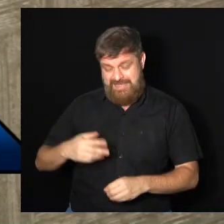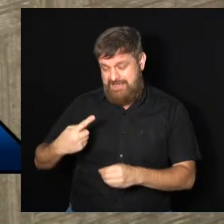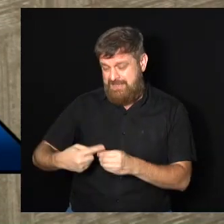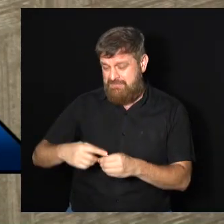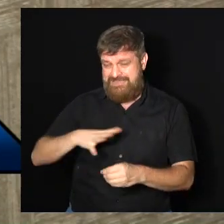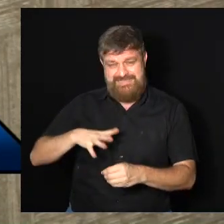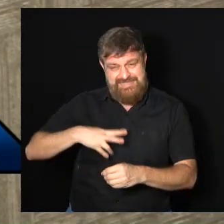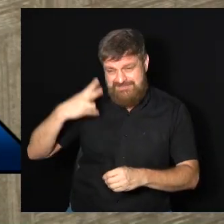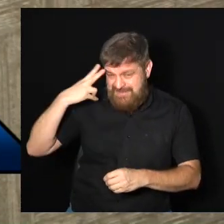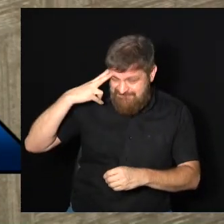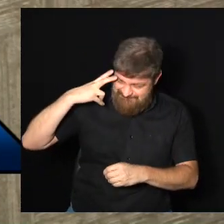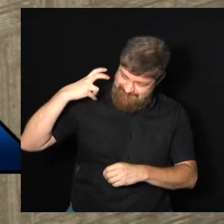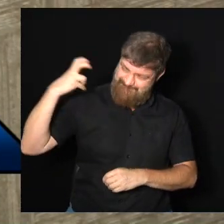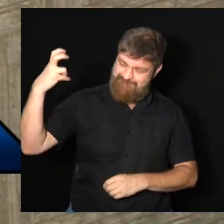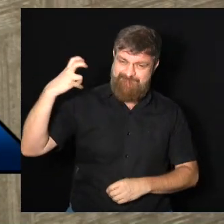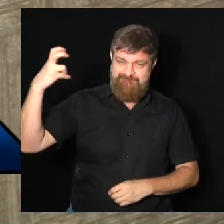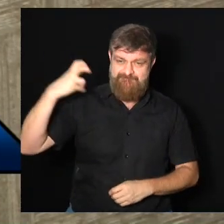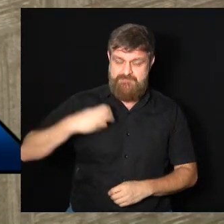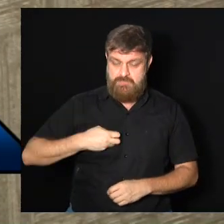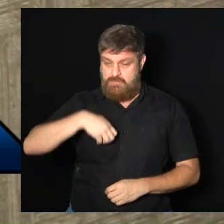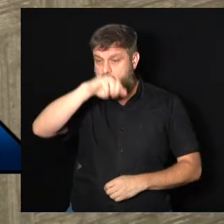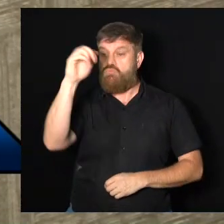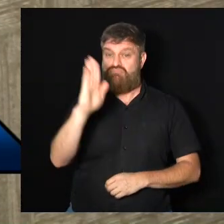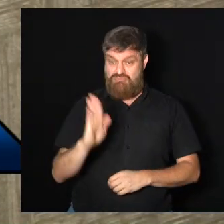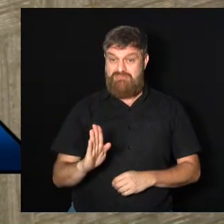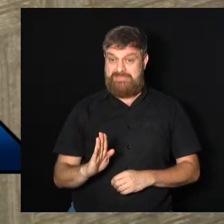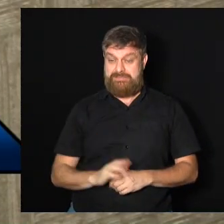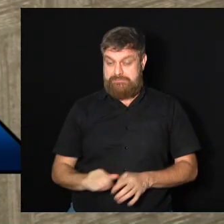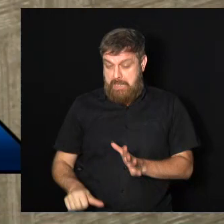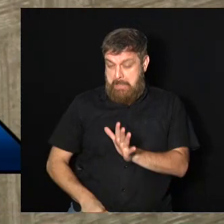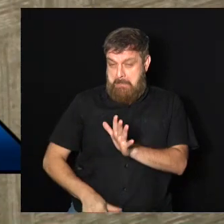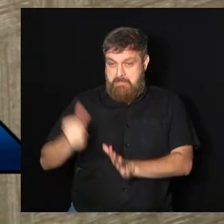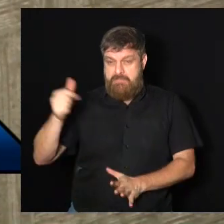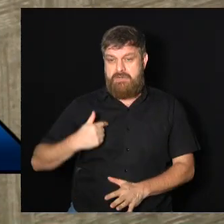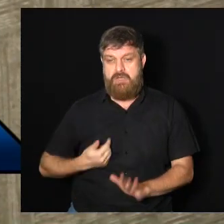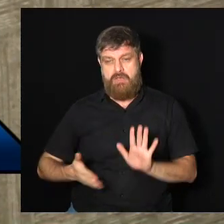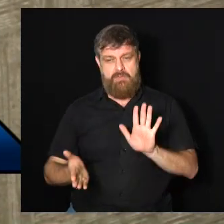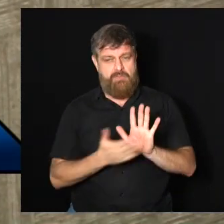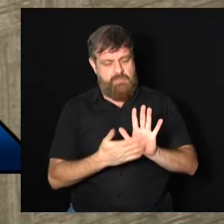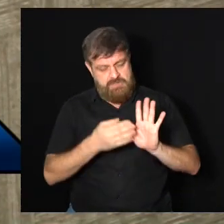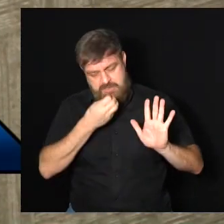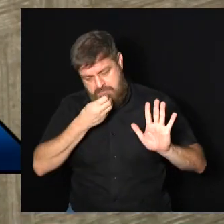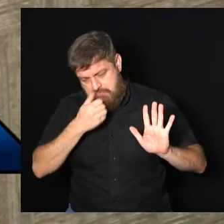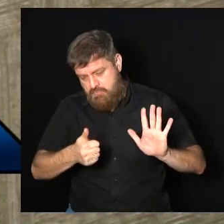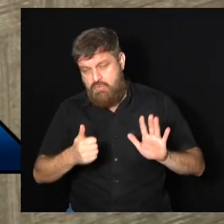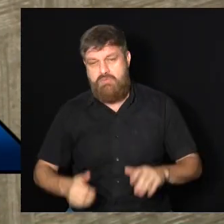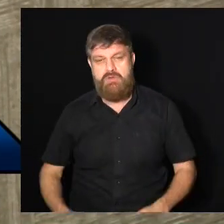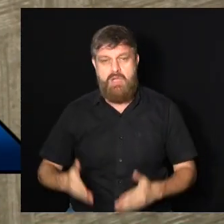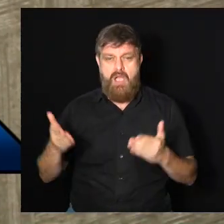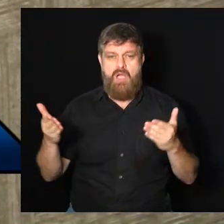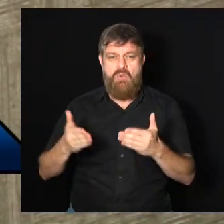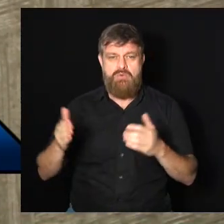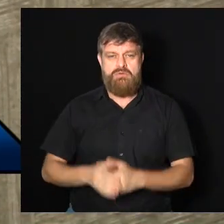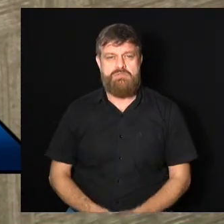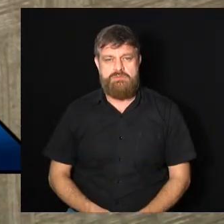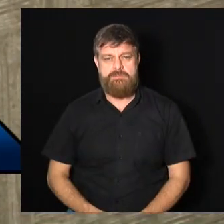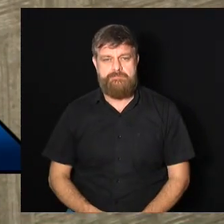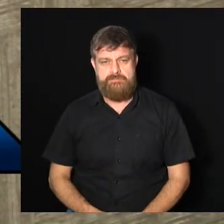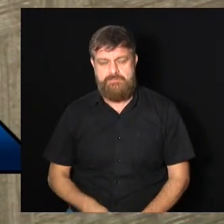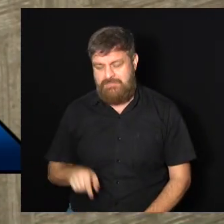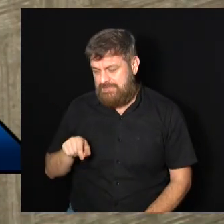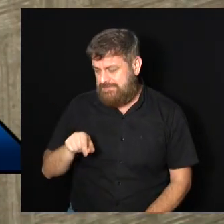recebeu esse título de cidade mais inteligente do Brasil. Eu acho que isso é uma boa proposta. Hoje, praticamente todos os